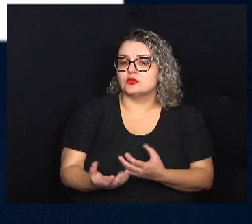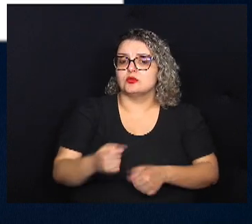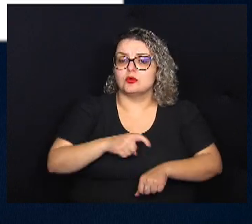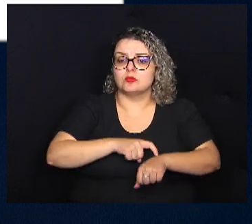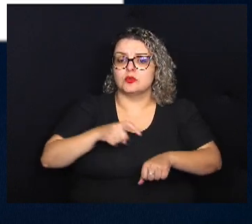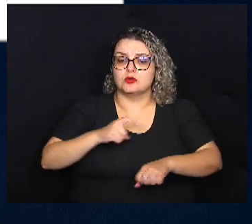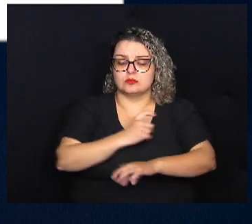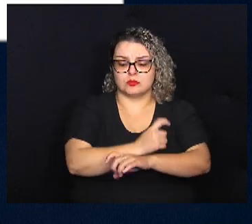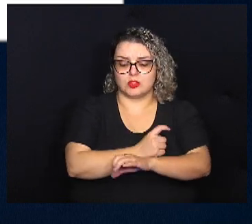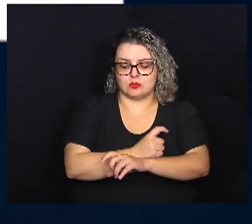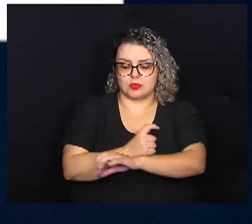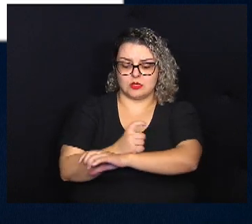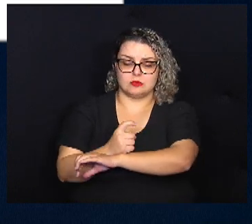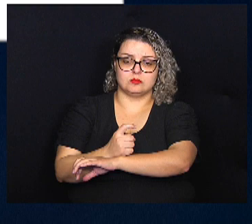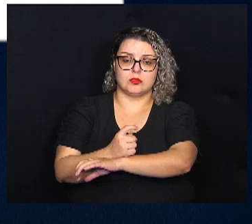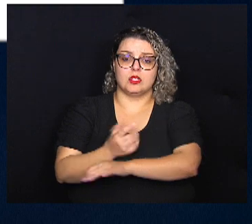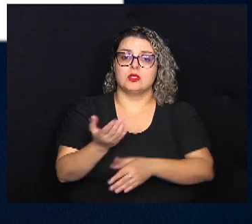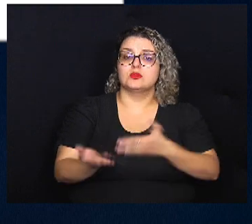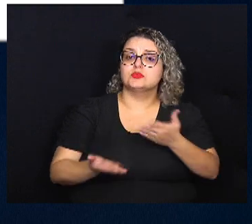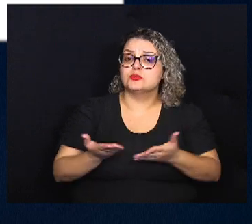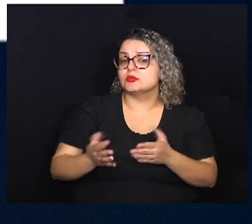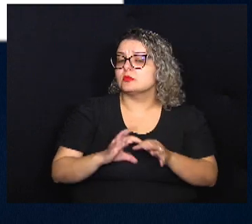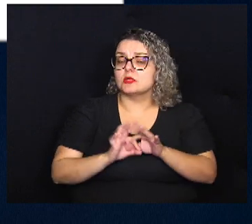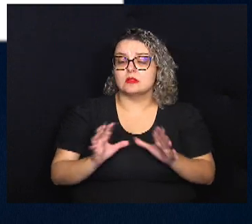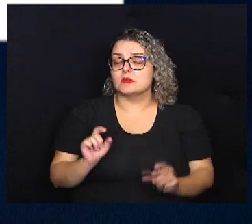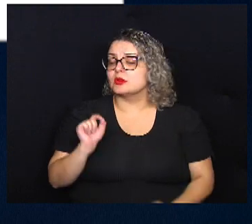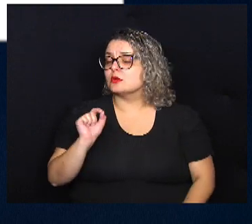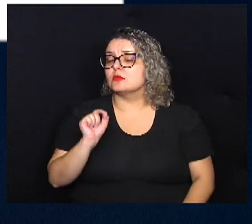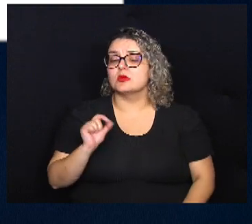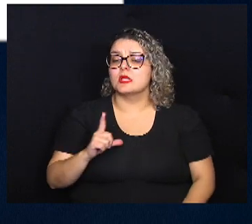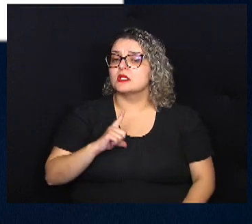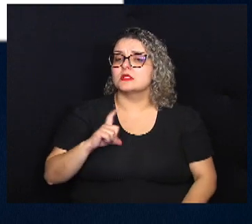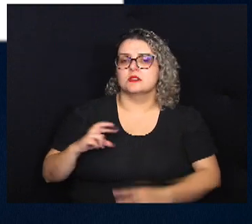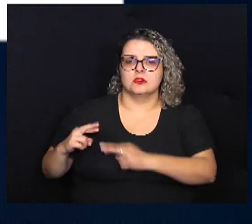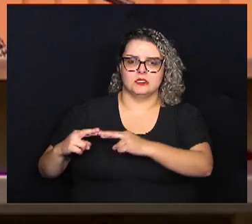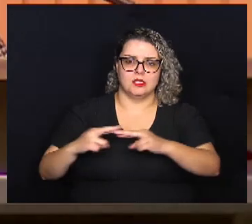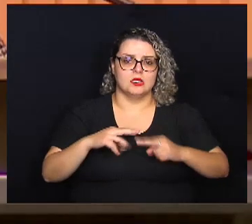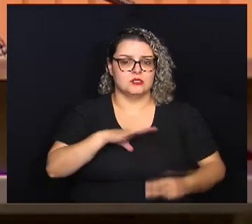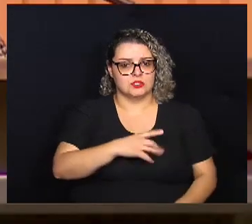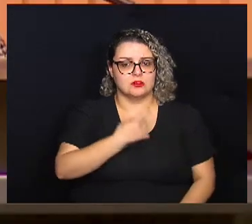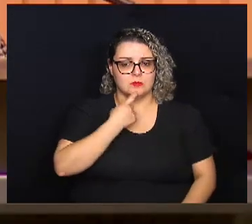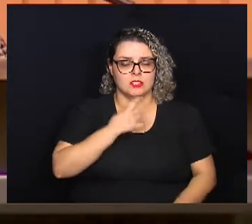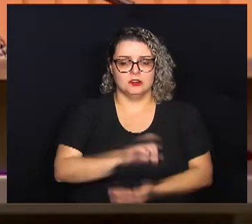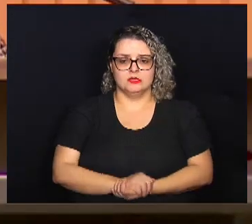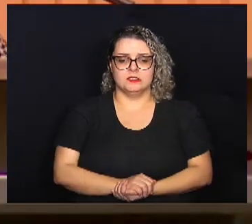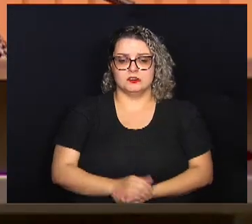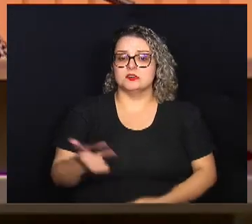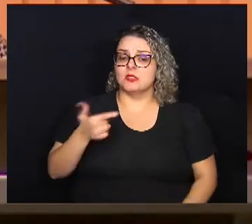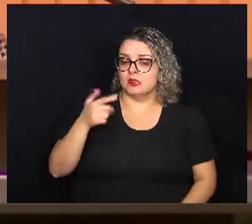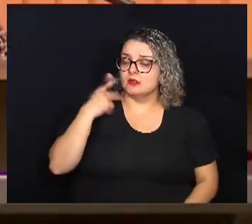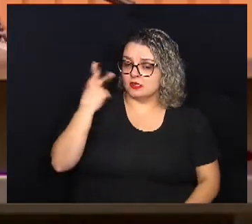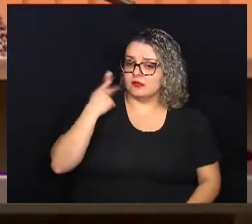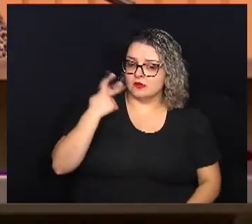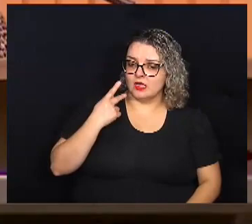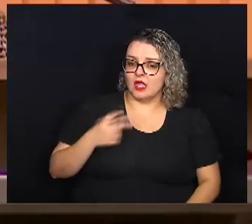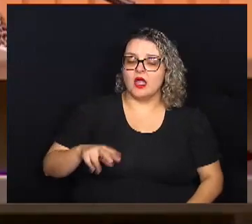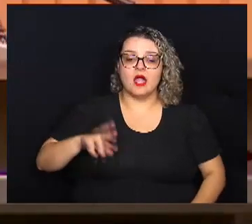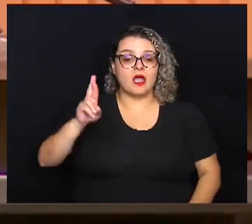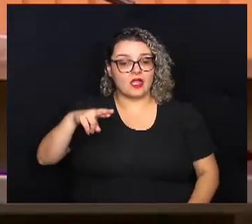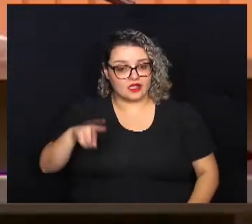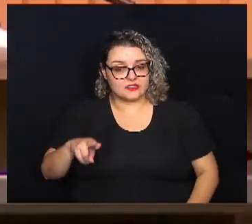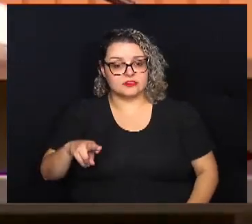escorpiões e o tratamento disponível na rede de saúde de Campinas. Segundo a vereadora, a motivação